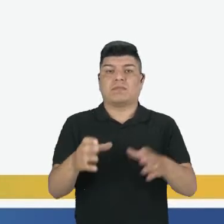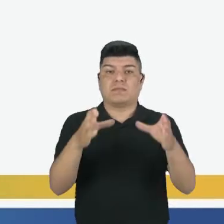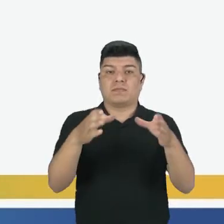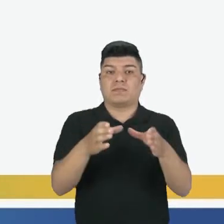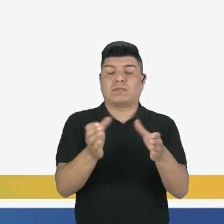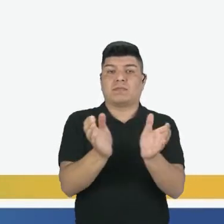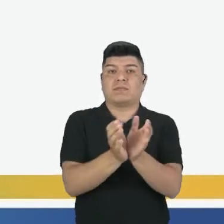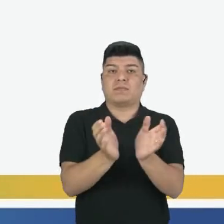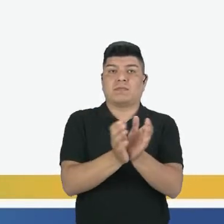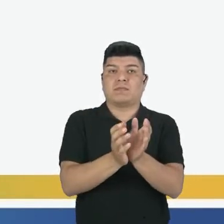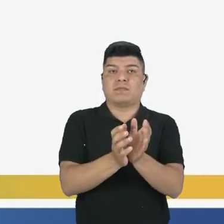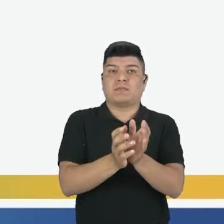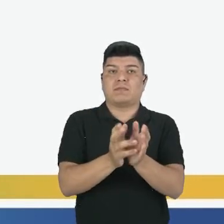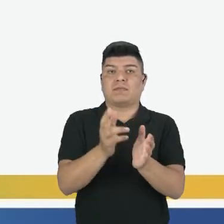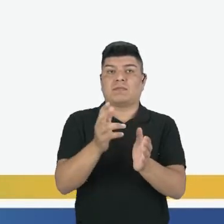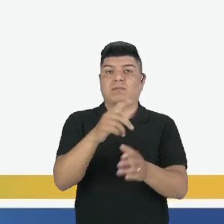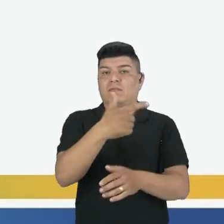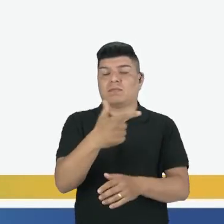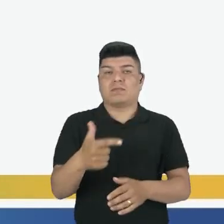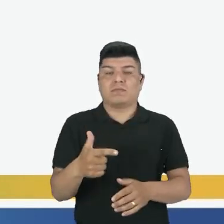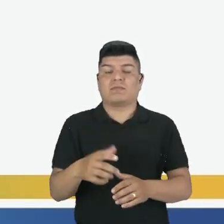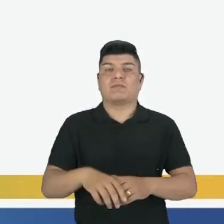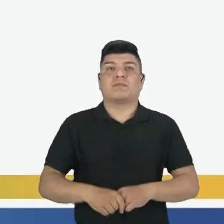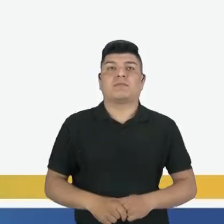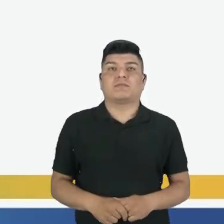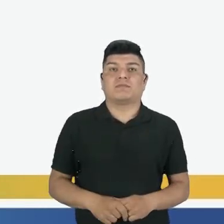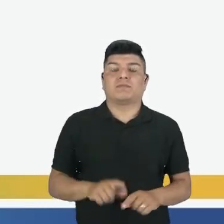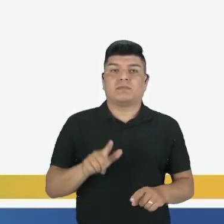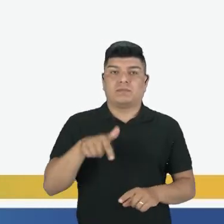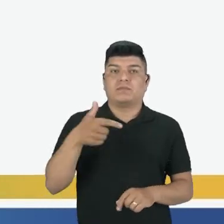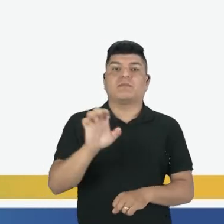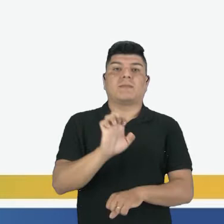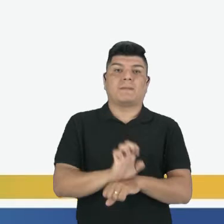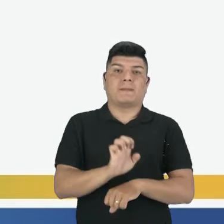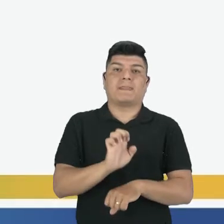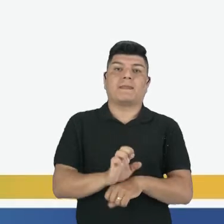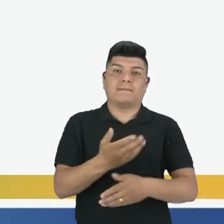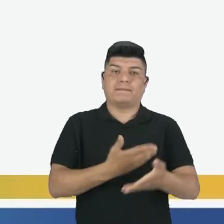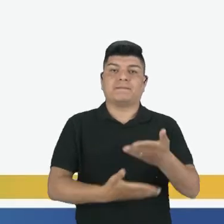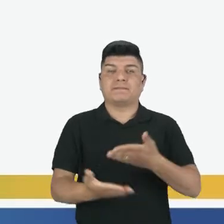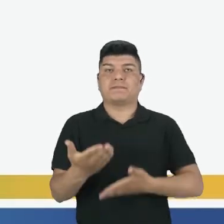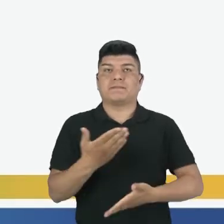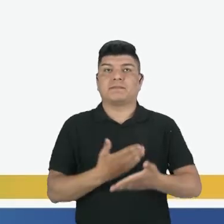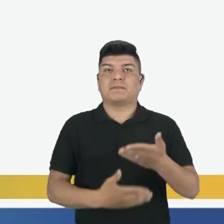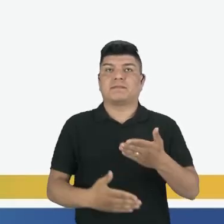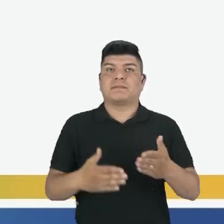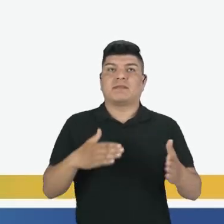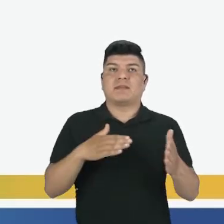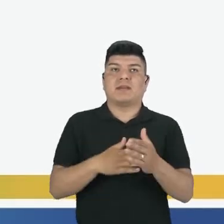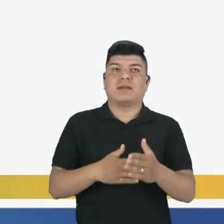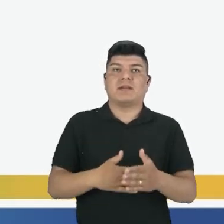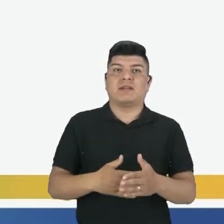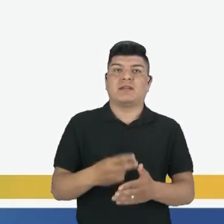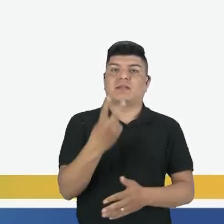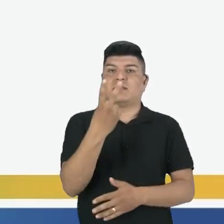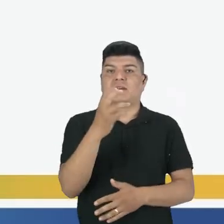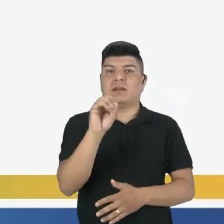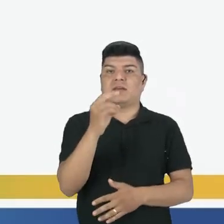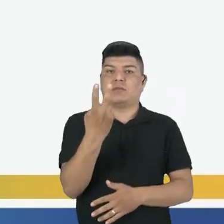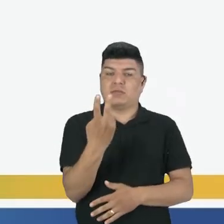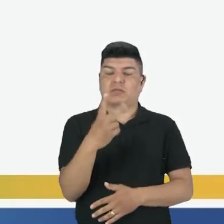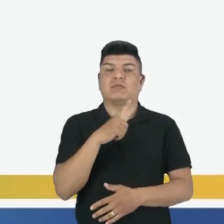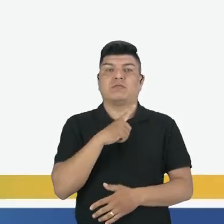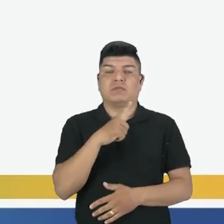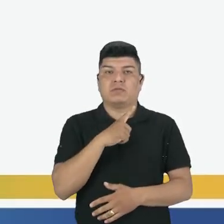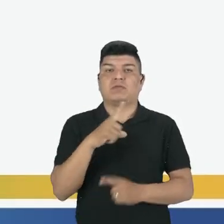Acre, Roraima e Distrito Federal. Mas nos outros estados estão distribuídas até 202 comunidades, a gente